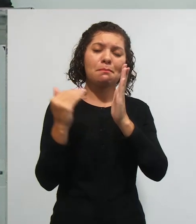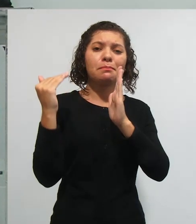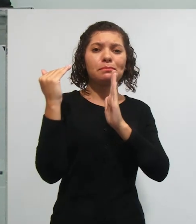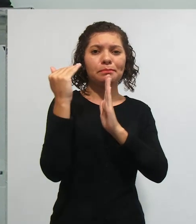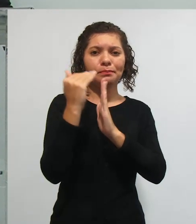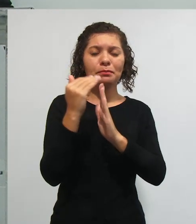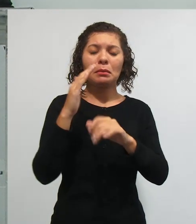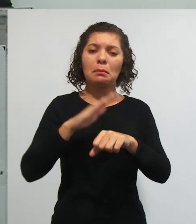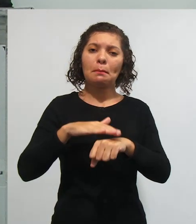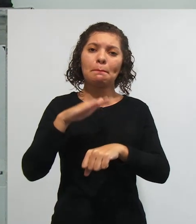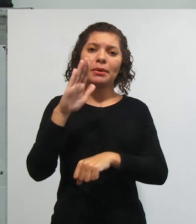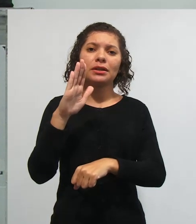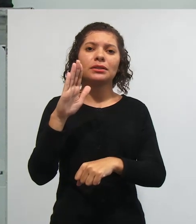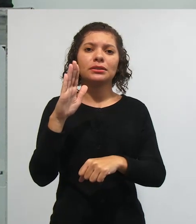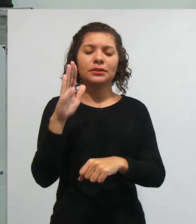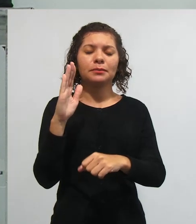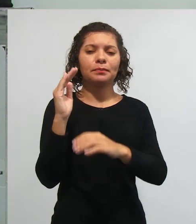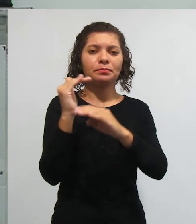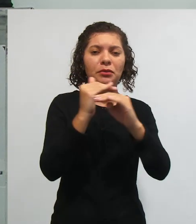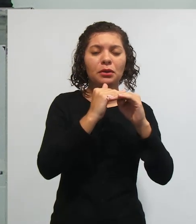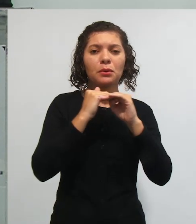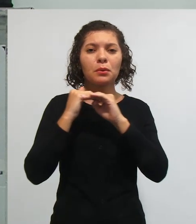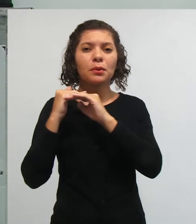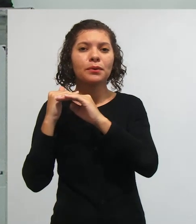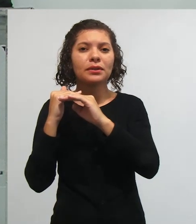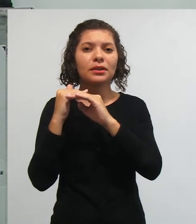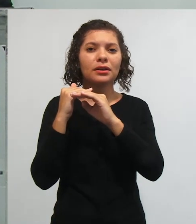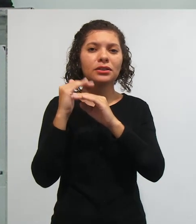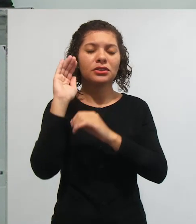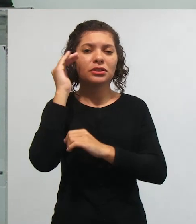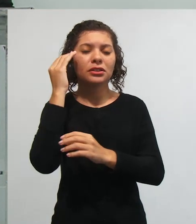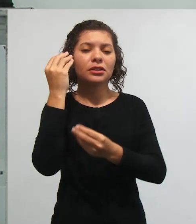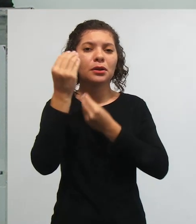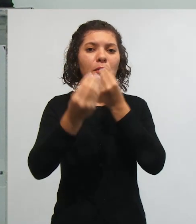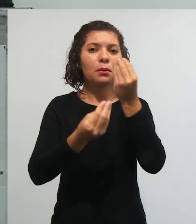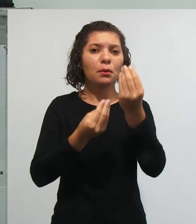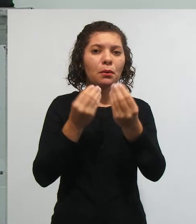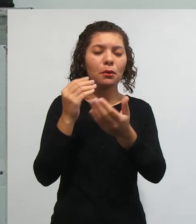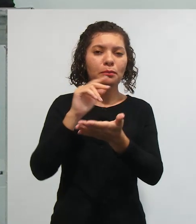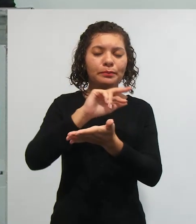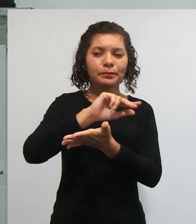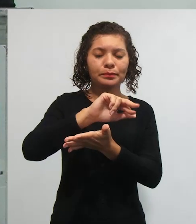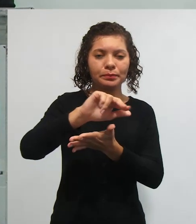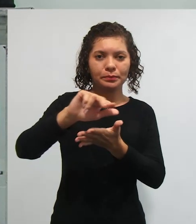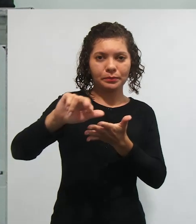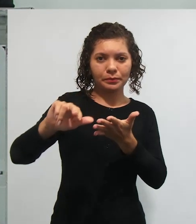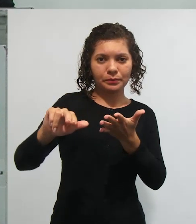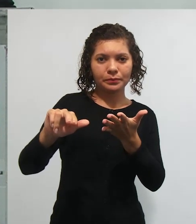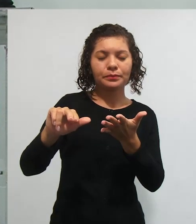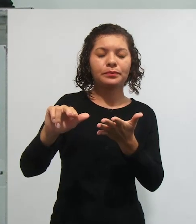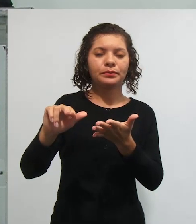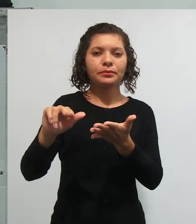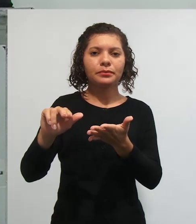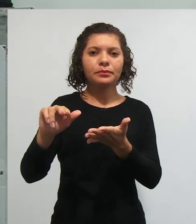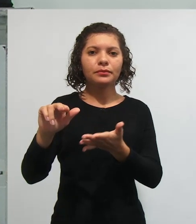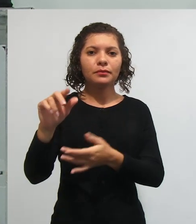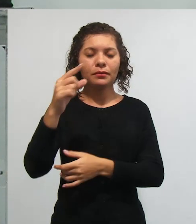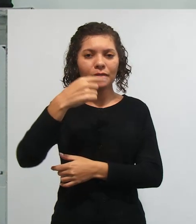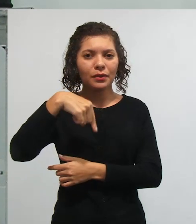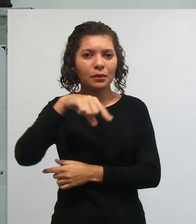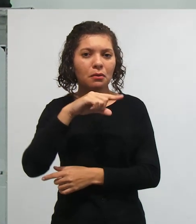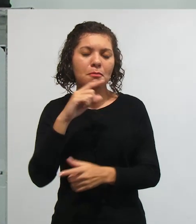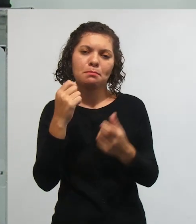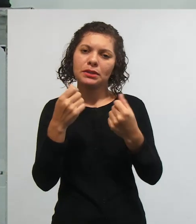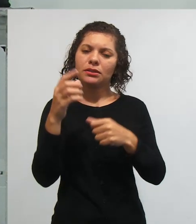igualdade mas compreender a igualdade através da diferença que a gente tenha esse direito